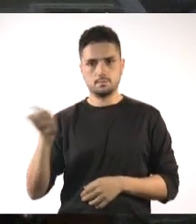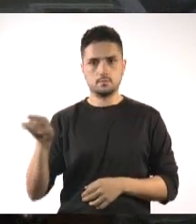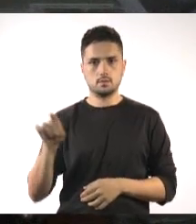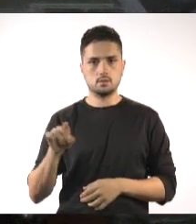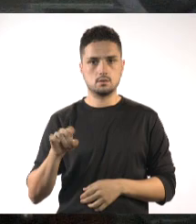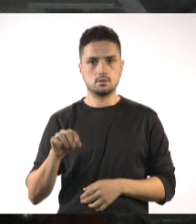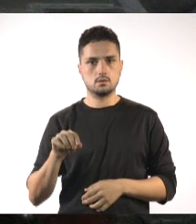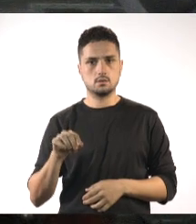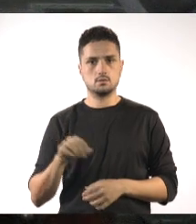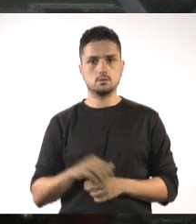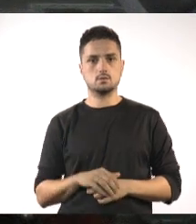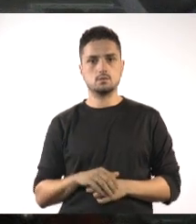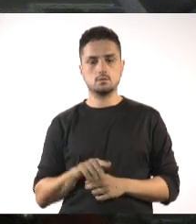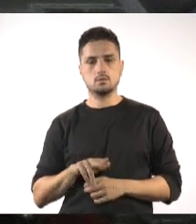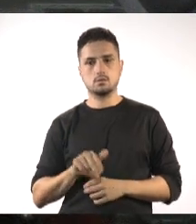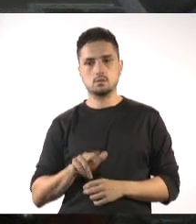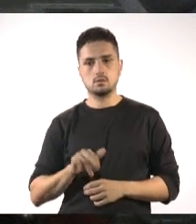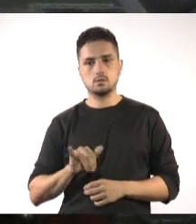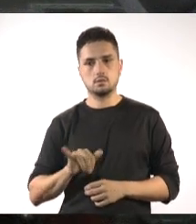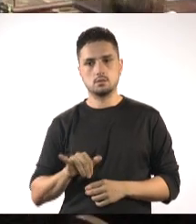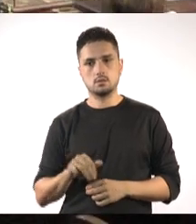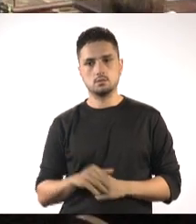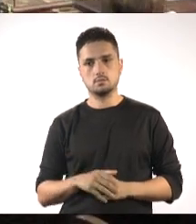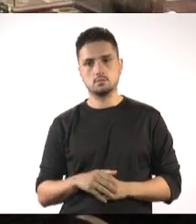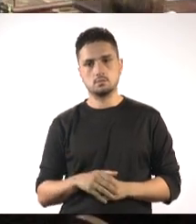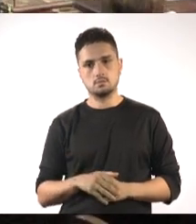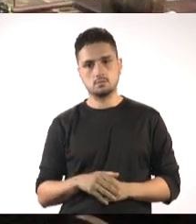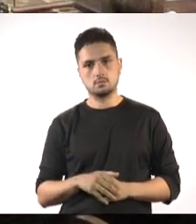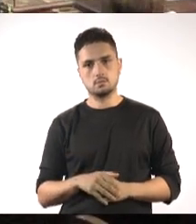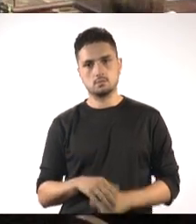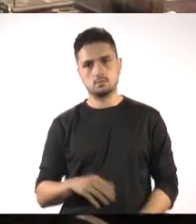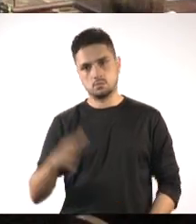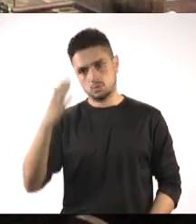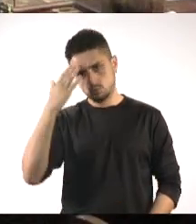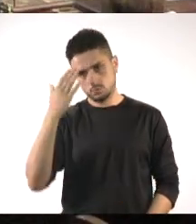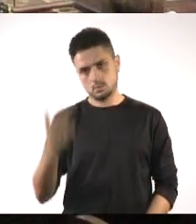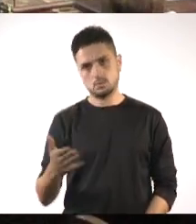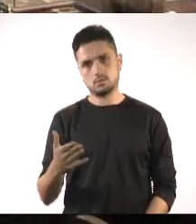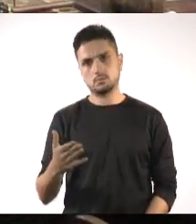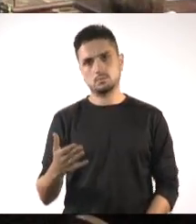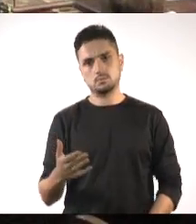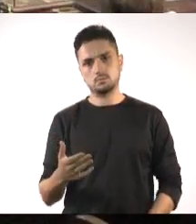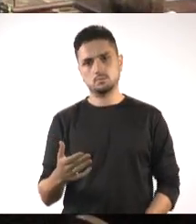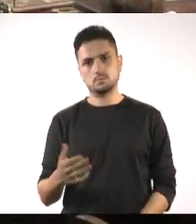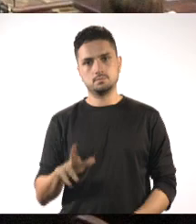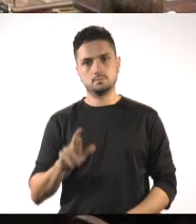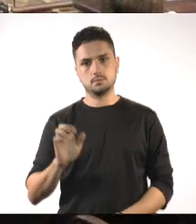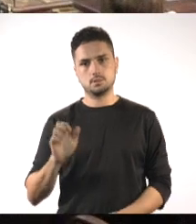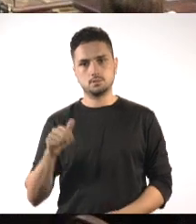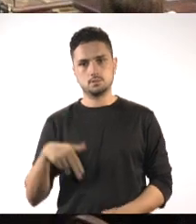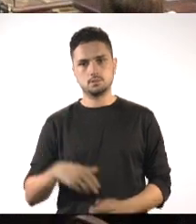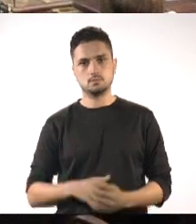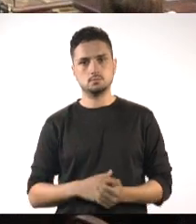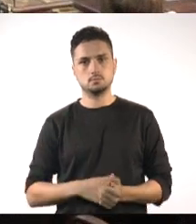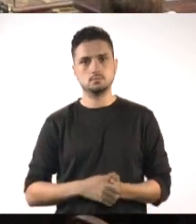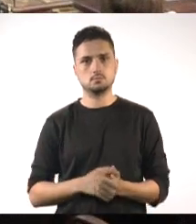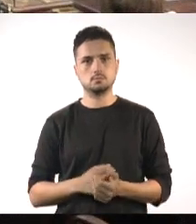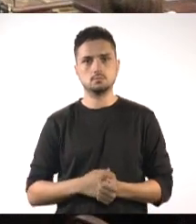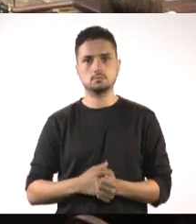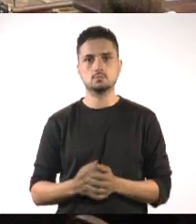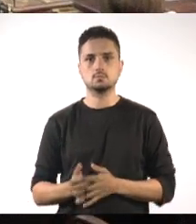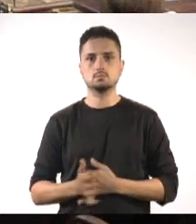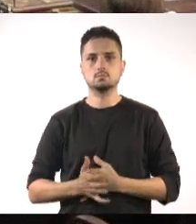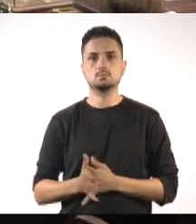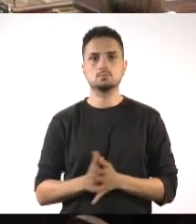Orani, pela sua presença aqui conosco. Muito obrigado, deputado Renan Fenirinha, e meus cumprimentos